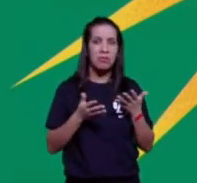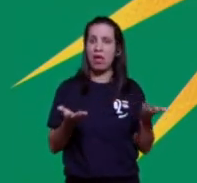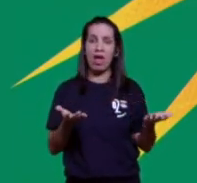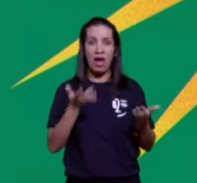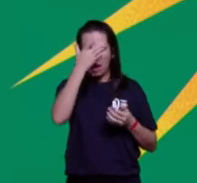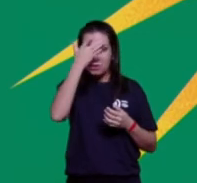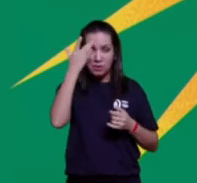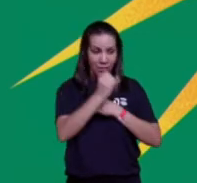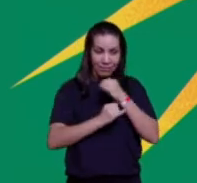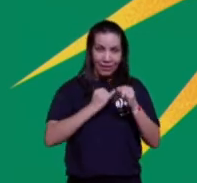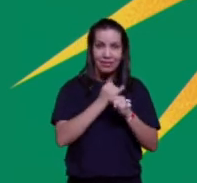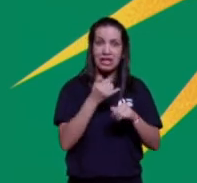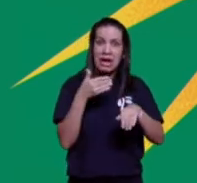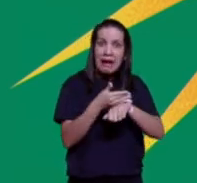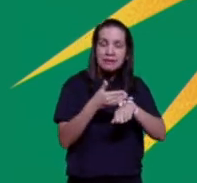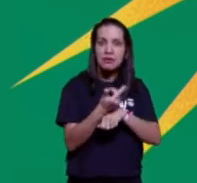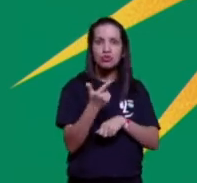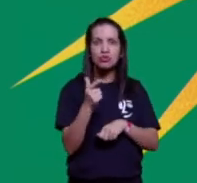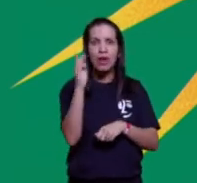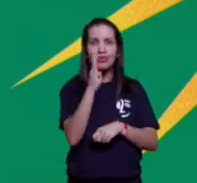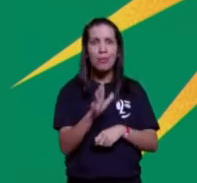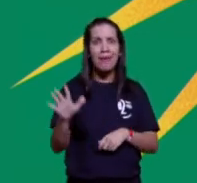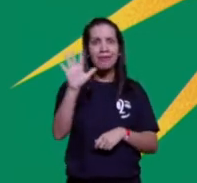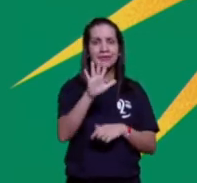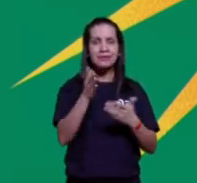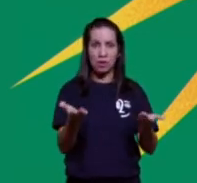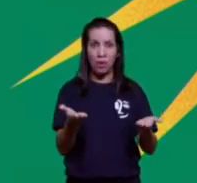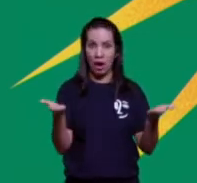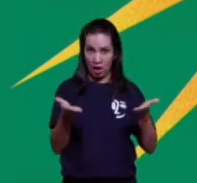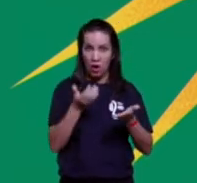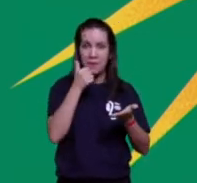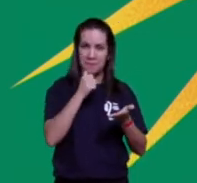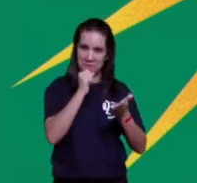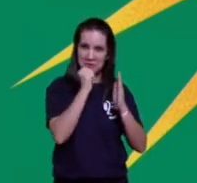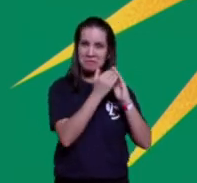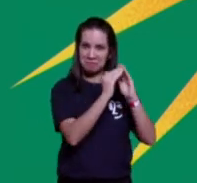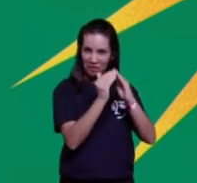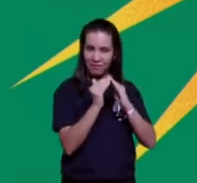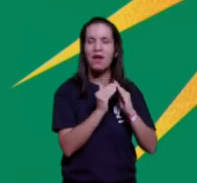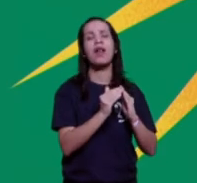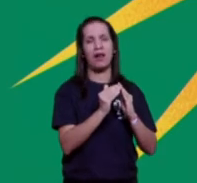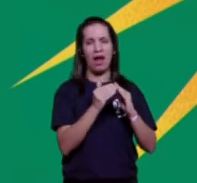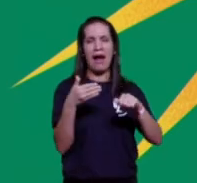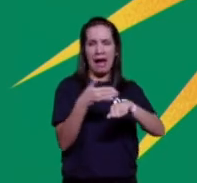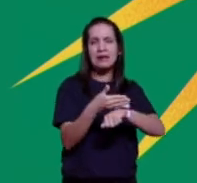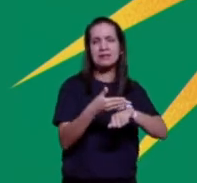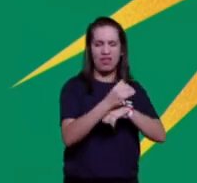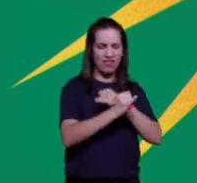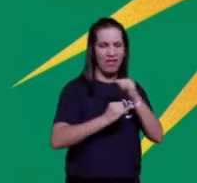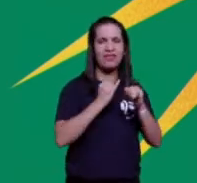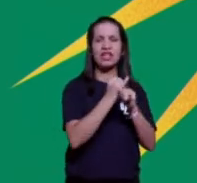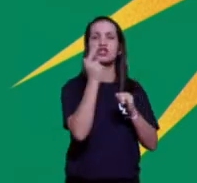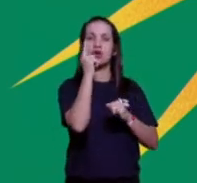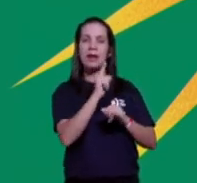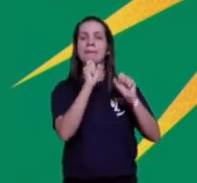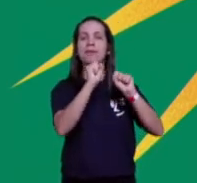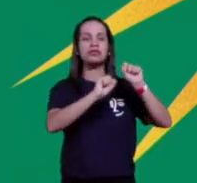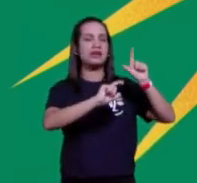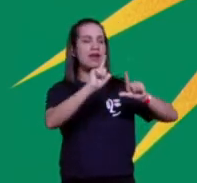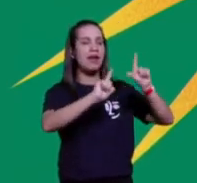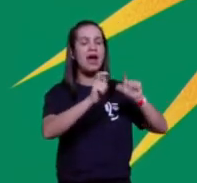não têm acesso à internet no Brasil. Então essas mães on agora, que têm acesso, podem assistir de tudo. Podem assistir A Hora do